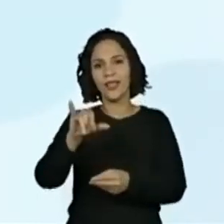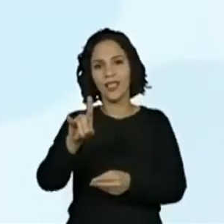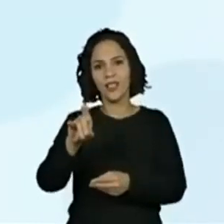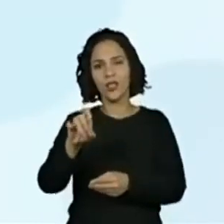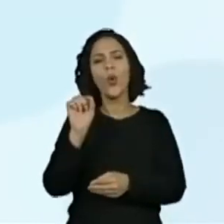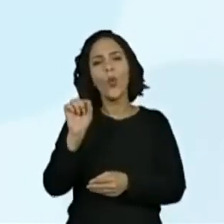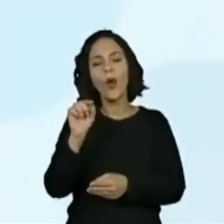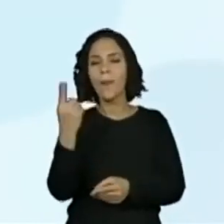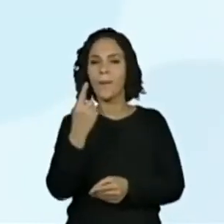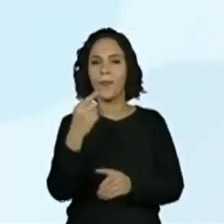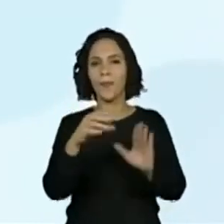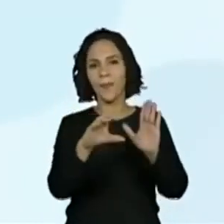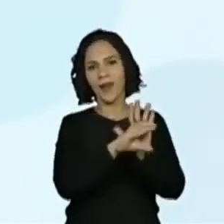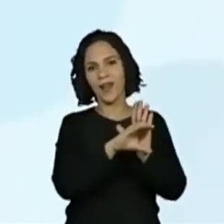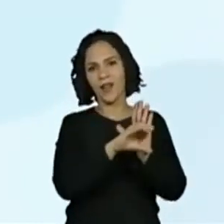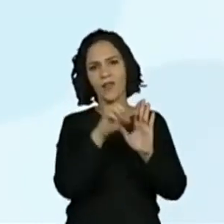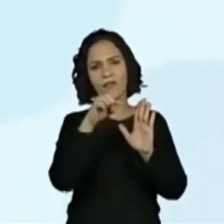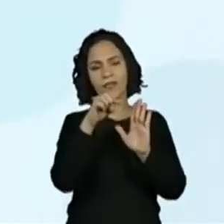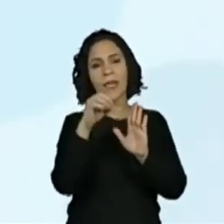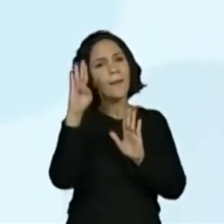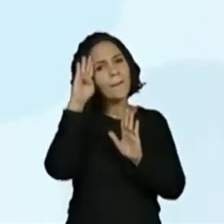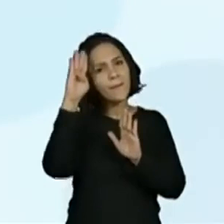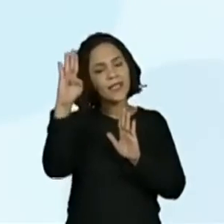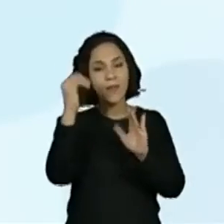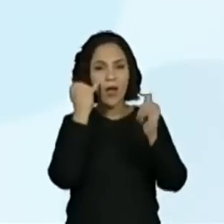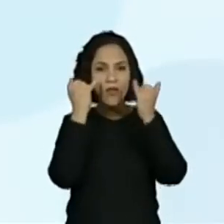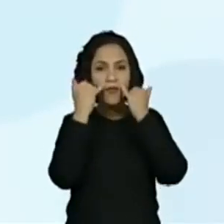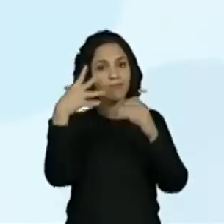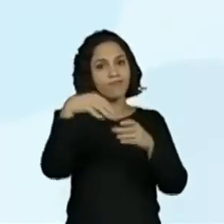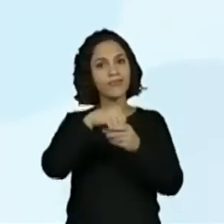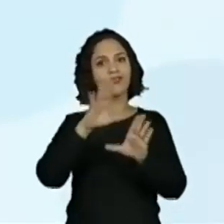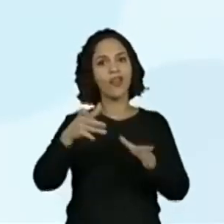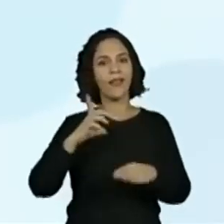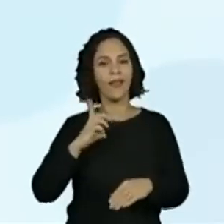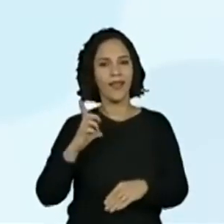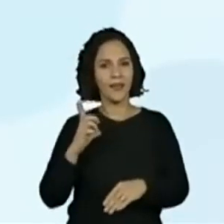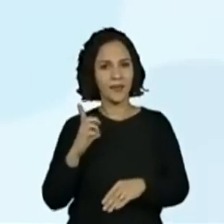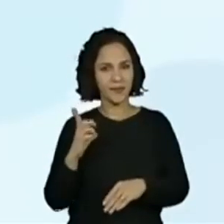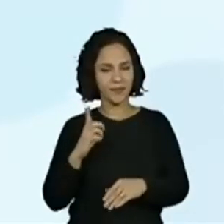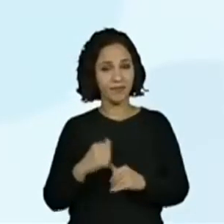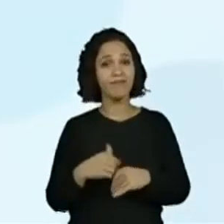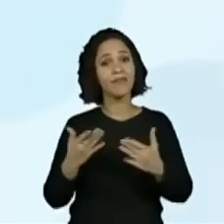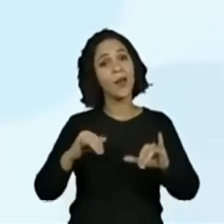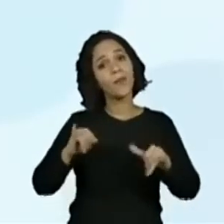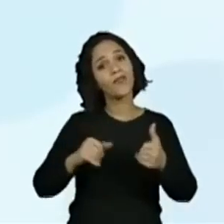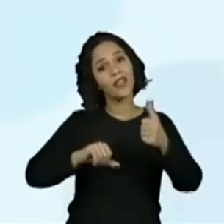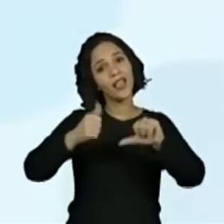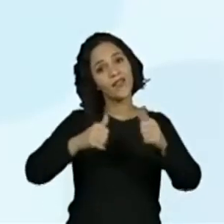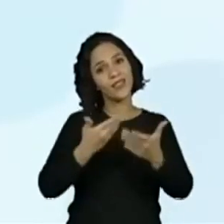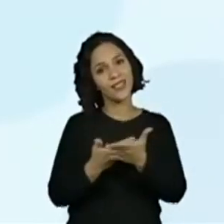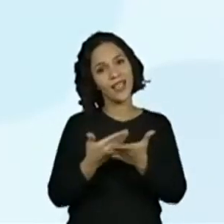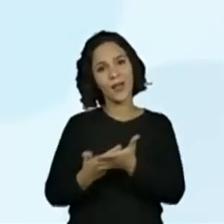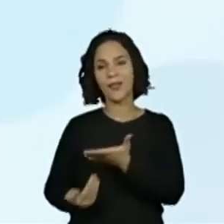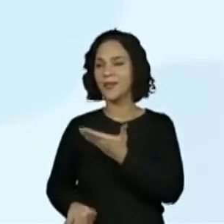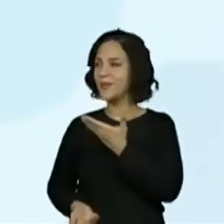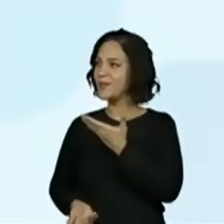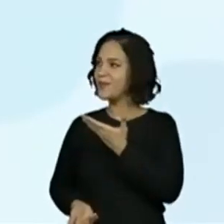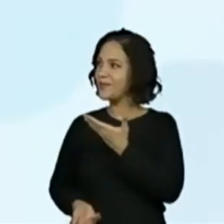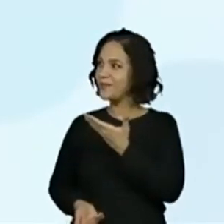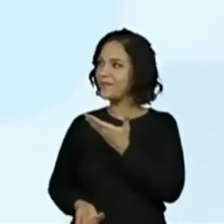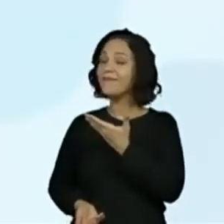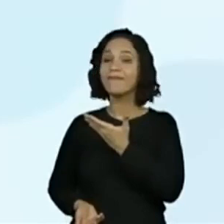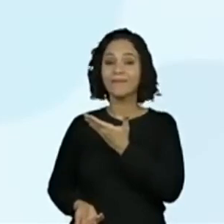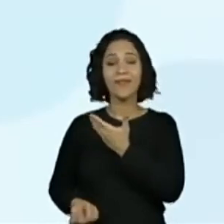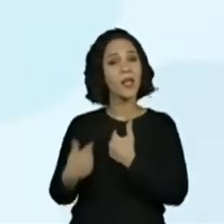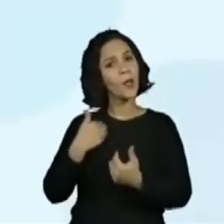primeiro parágrafo que traz todas essas informações que nós já falamos. Fica aí o formulário de avaliação dessa